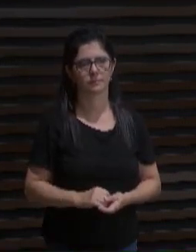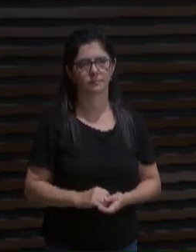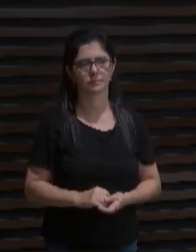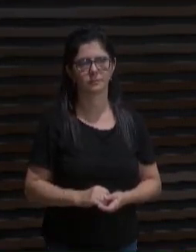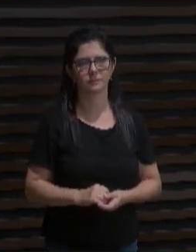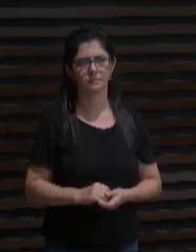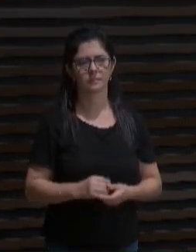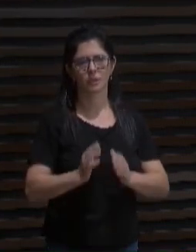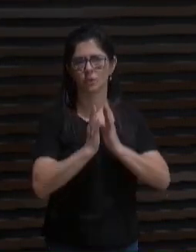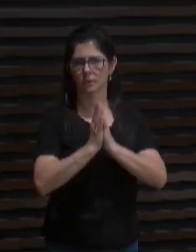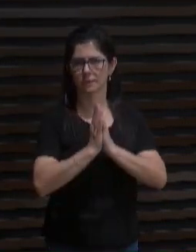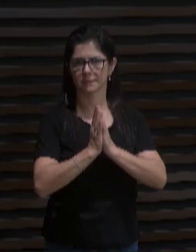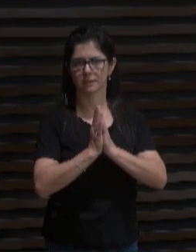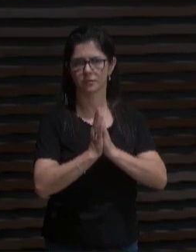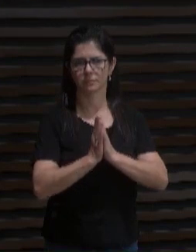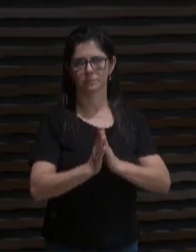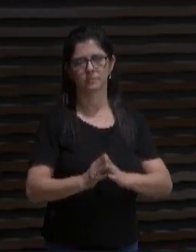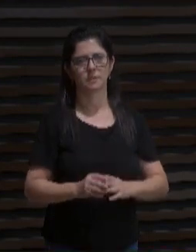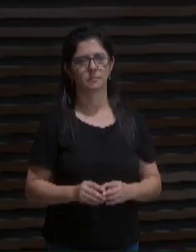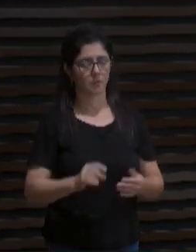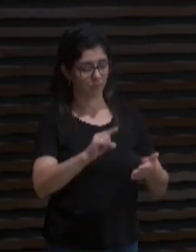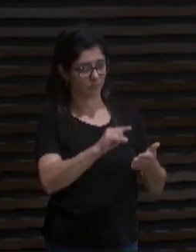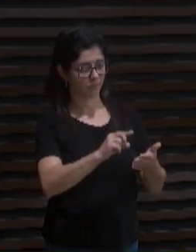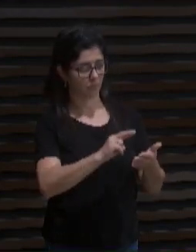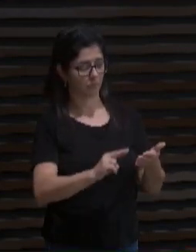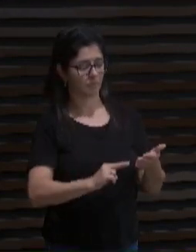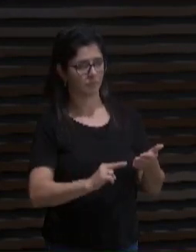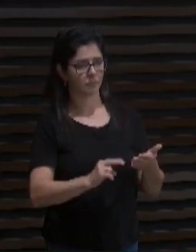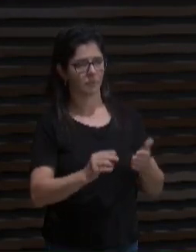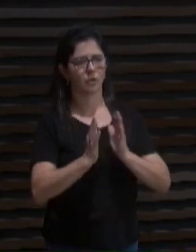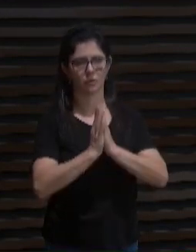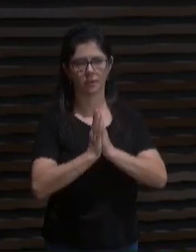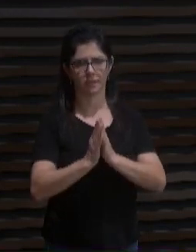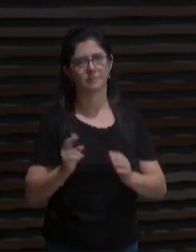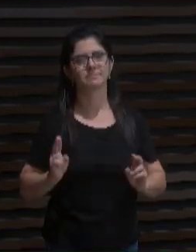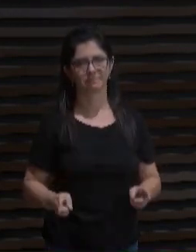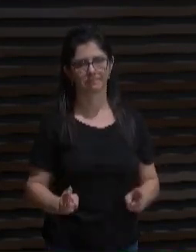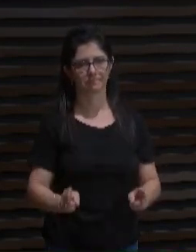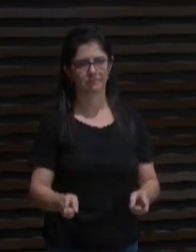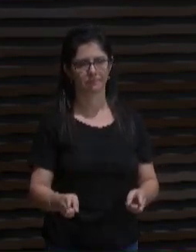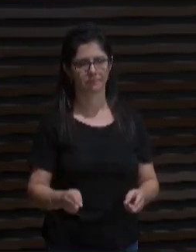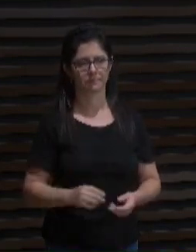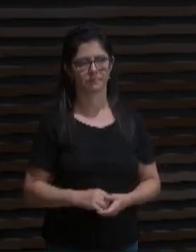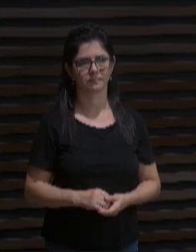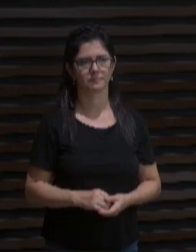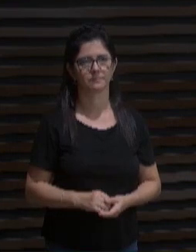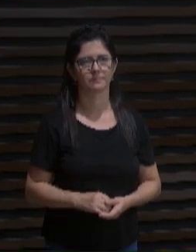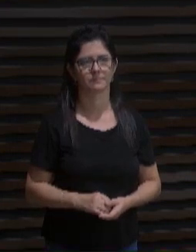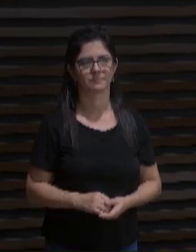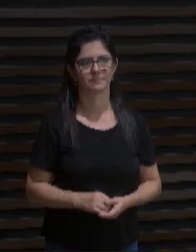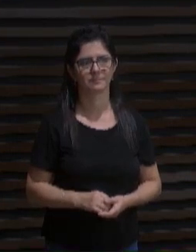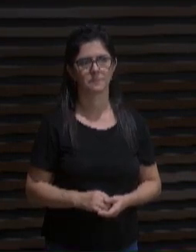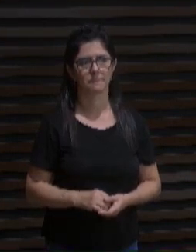Oração completa para o boletim. Orai sem cessar, aqui em James. Por